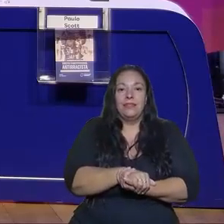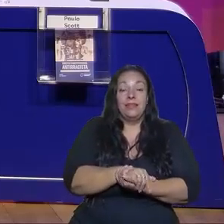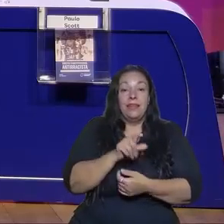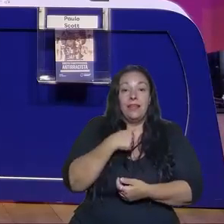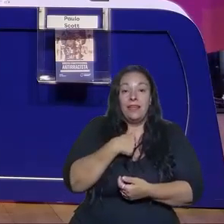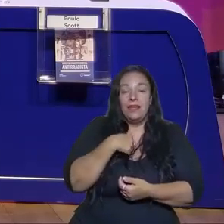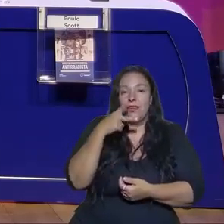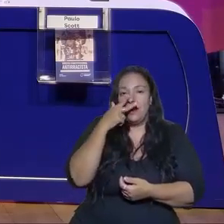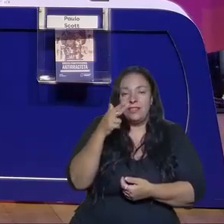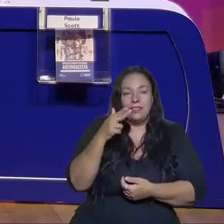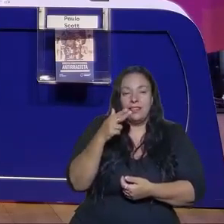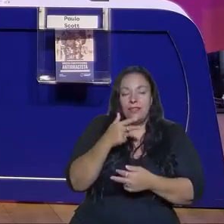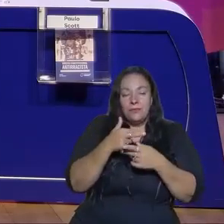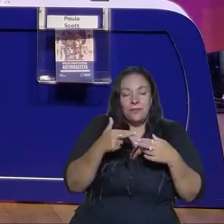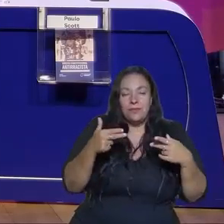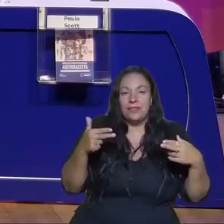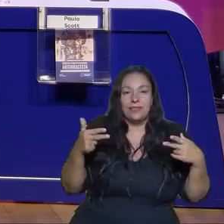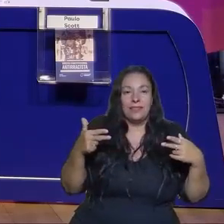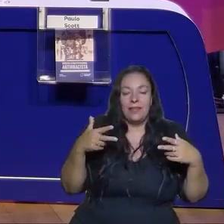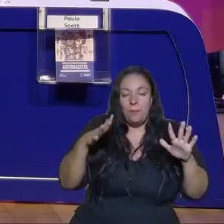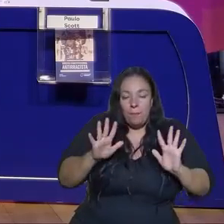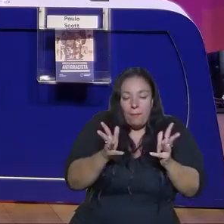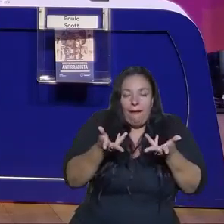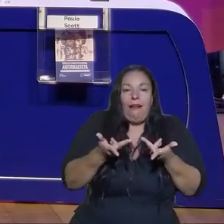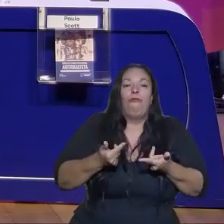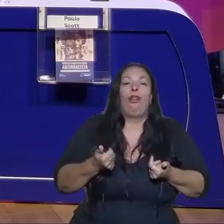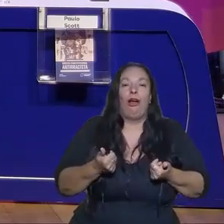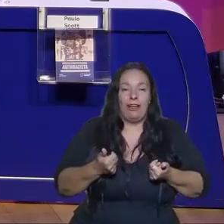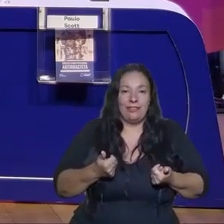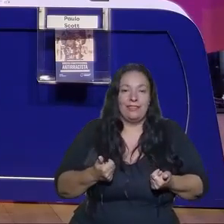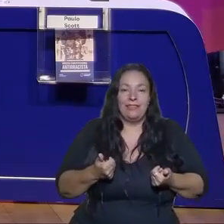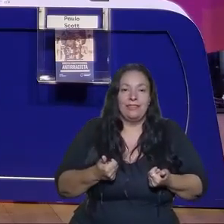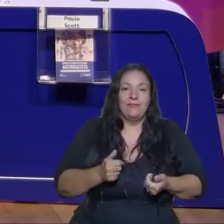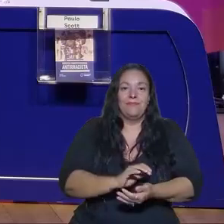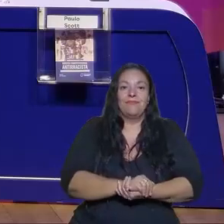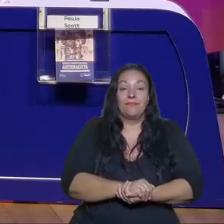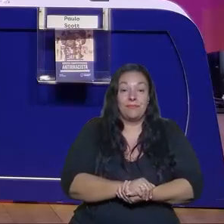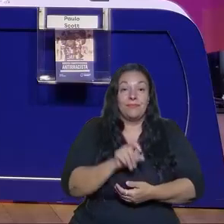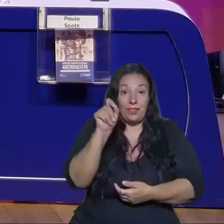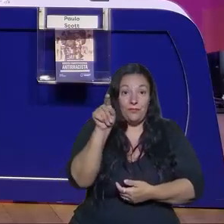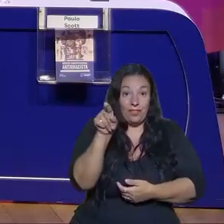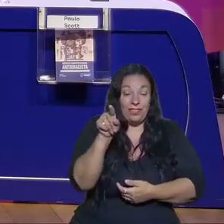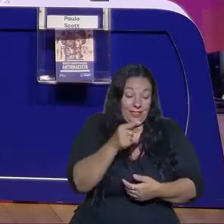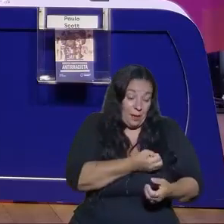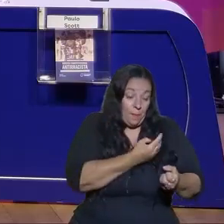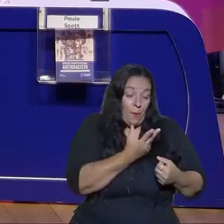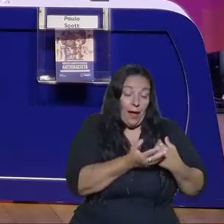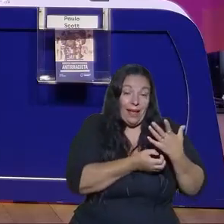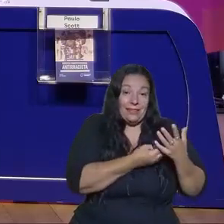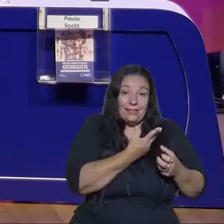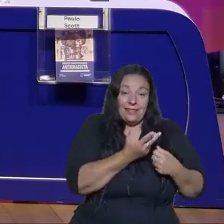Eu achei isso uma cena maravilhosa. Tá? E você é poeta. Tá?